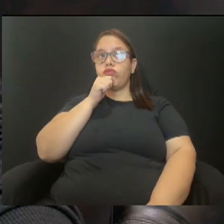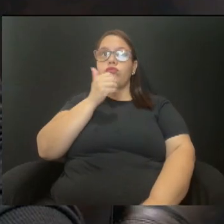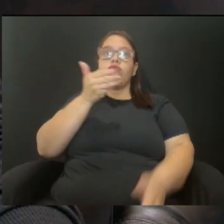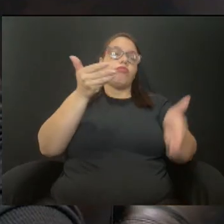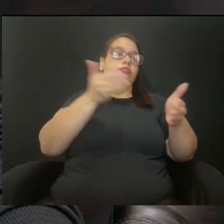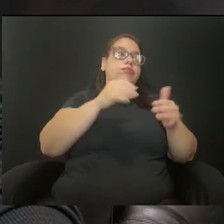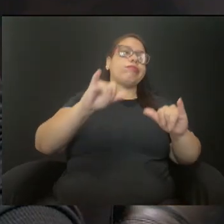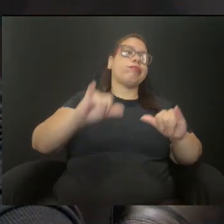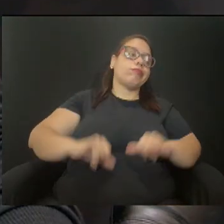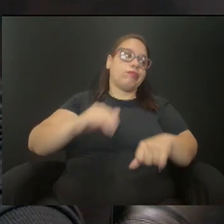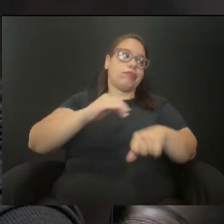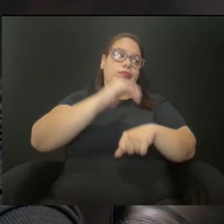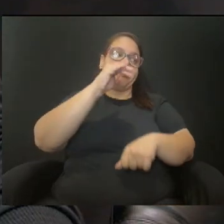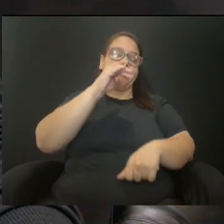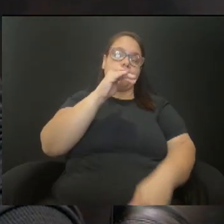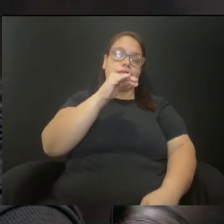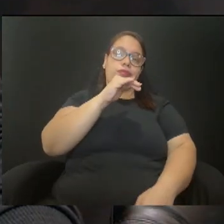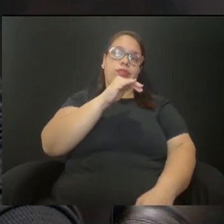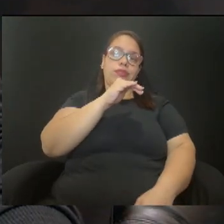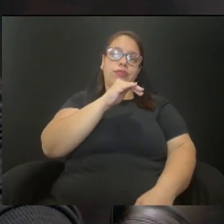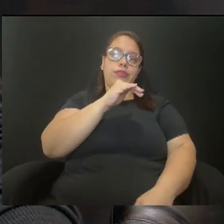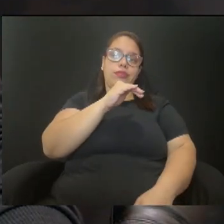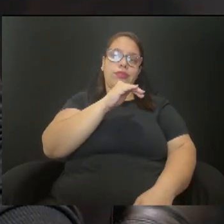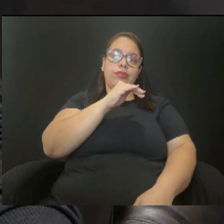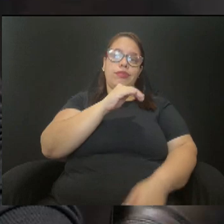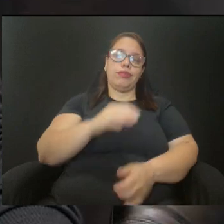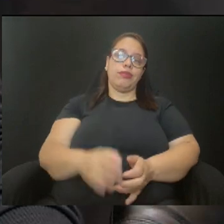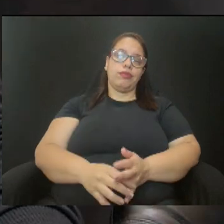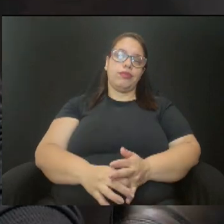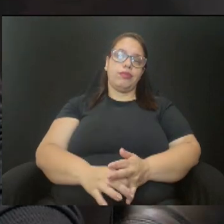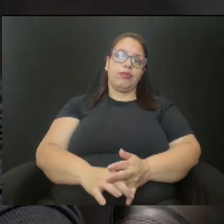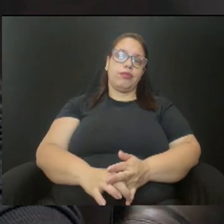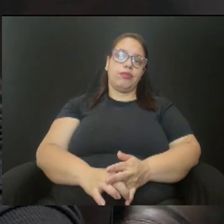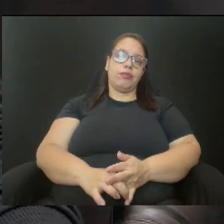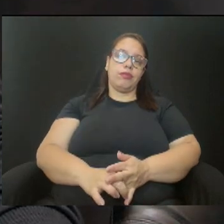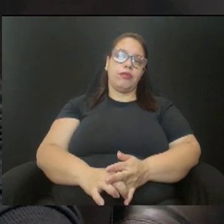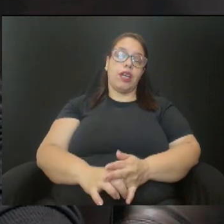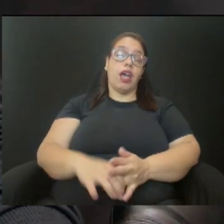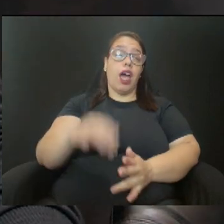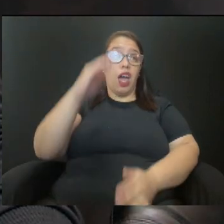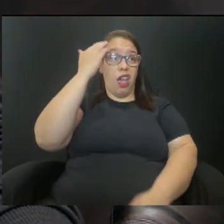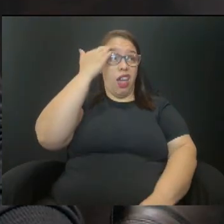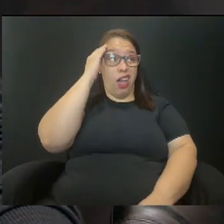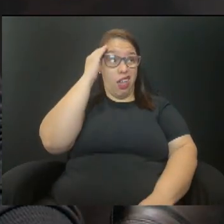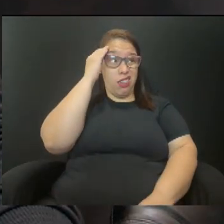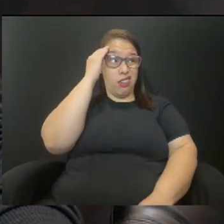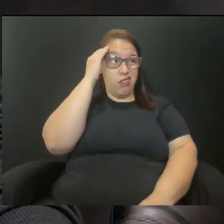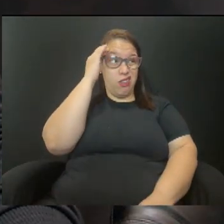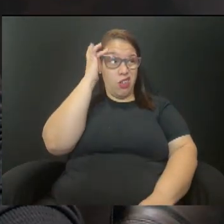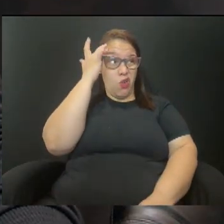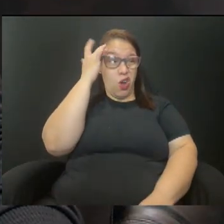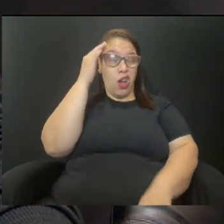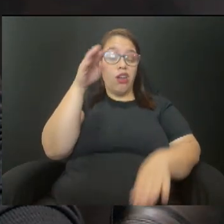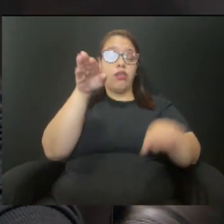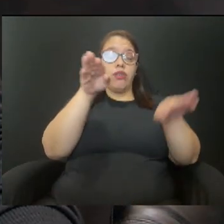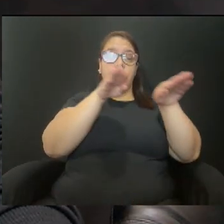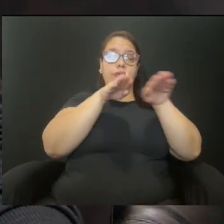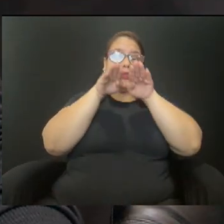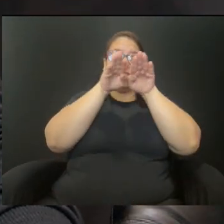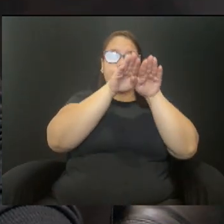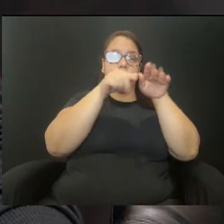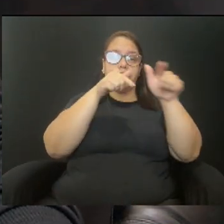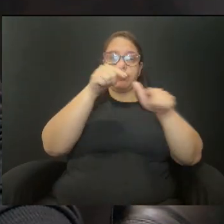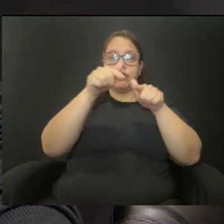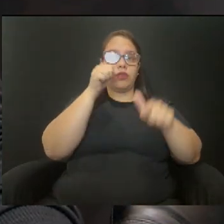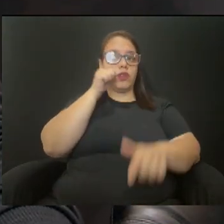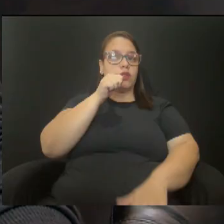mais, hum, acredito que está por igual, né. Hoje com a mulher no mercado de trabalho, buscando seu espaço, ela